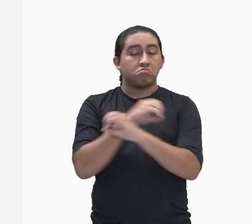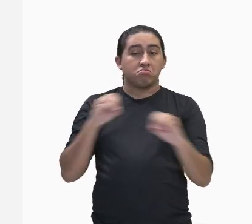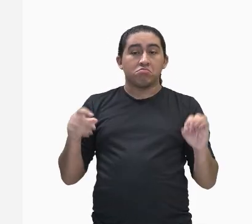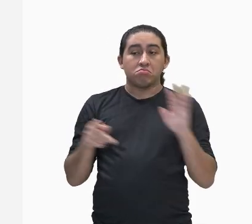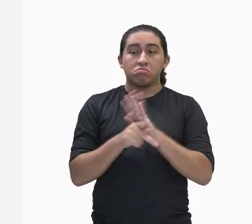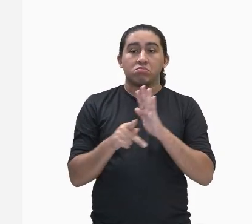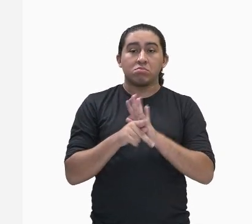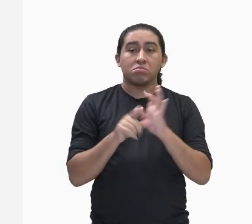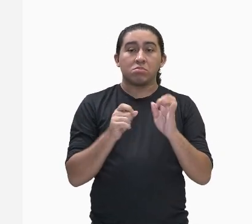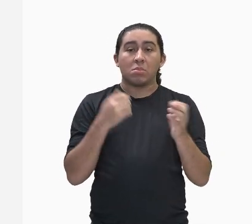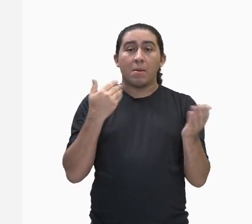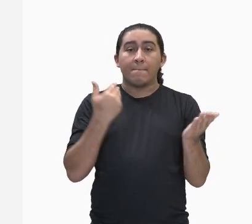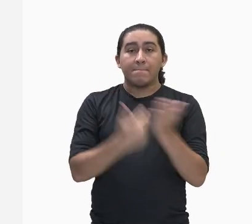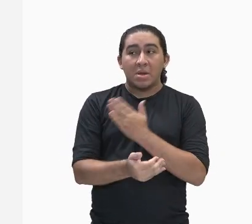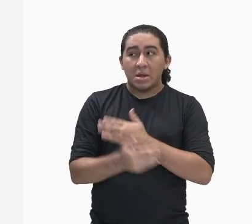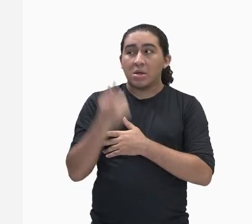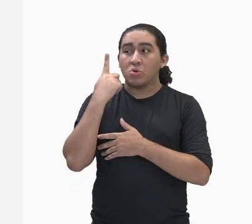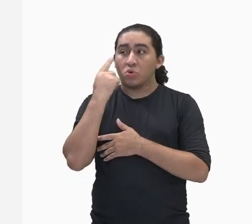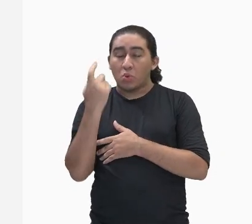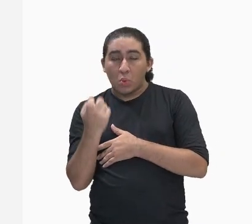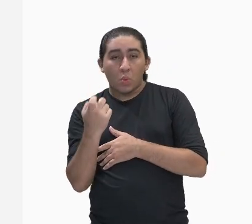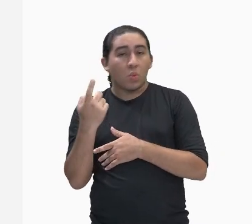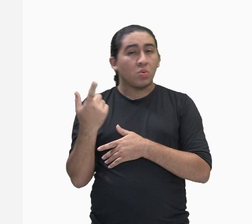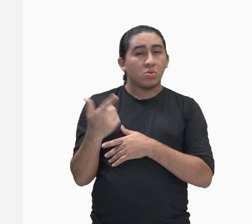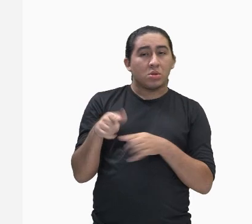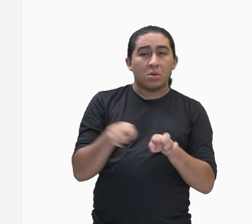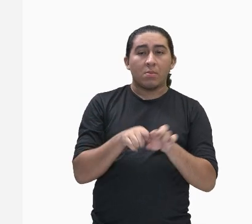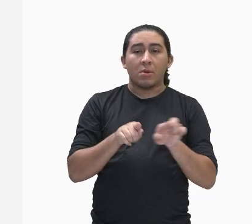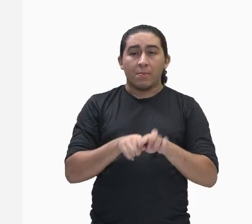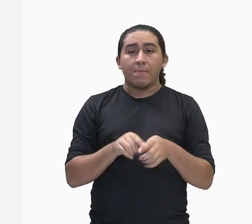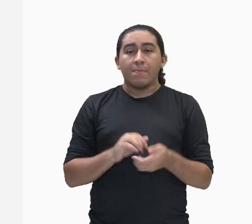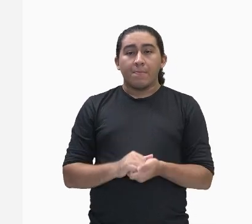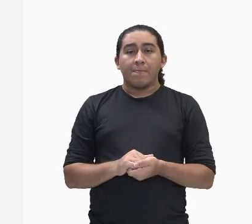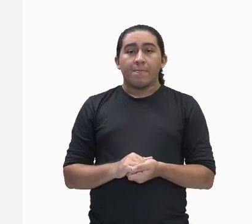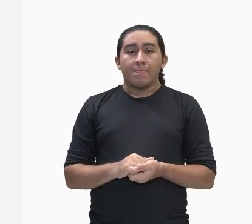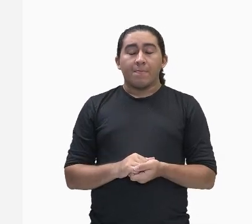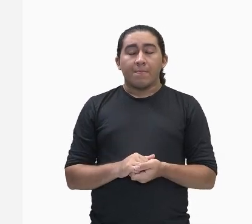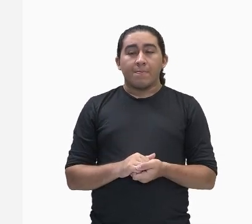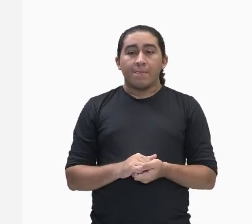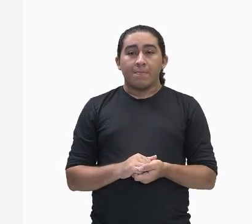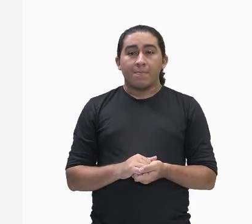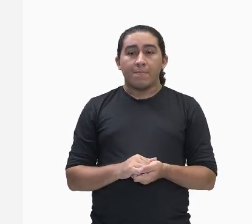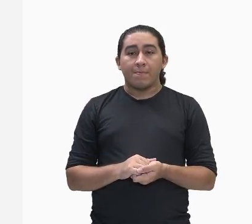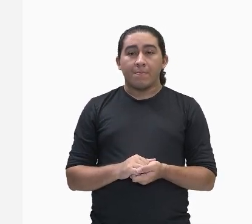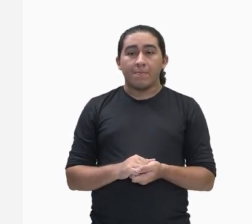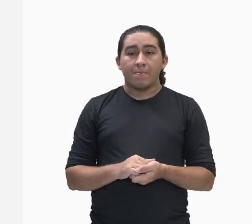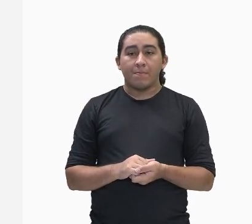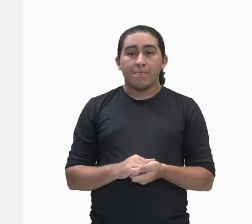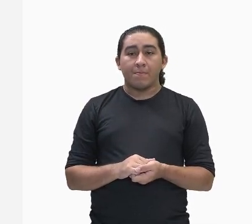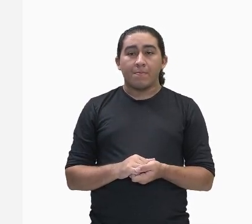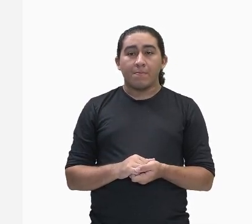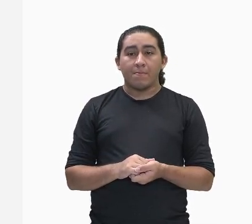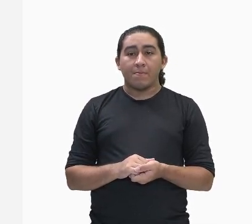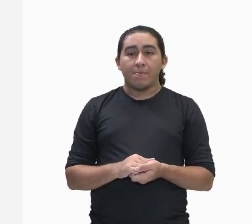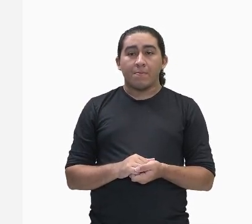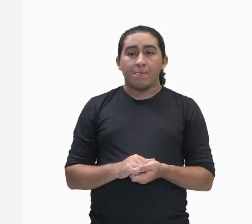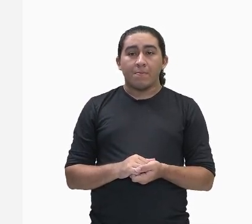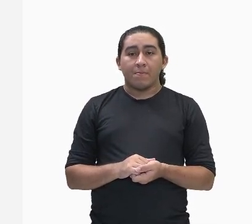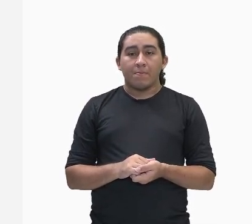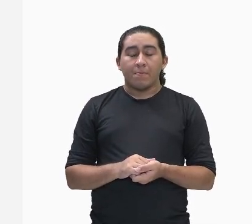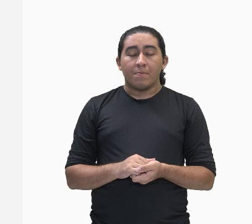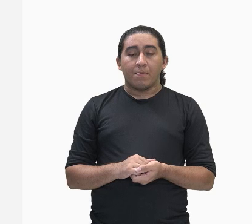nenhuma perda de som, nem de nada. Só juntamos passa, tempo. Então, nós